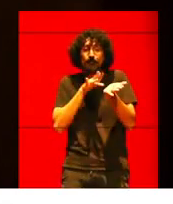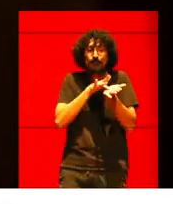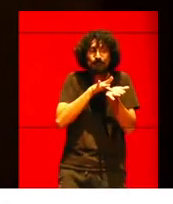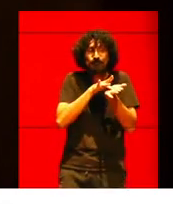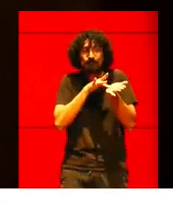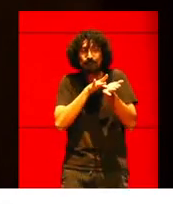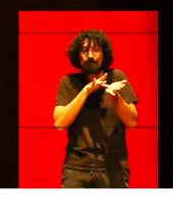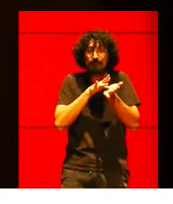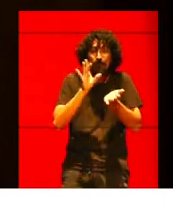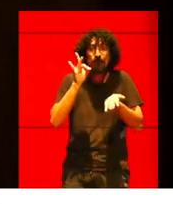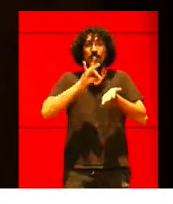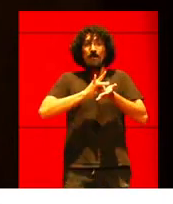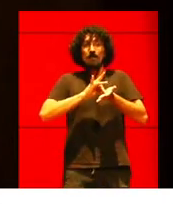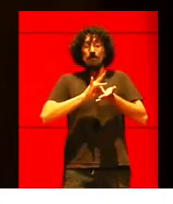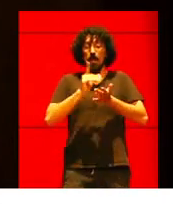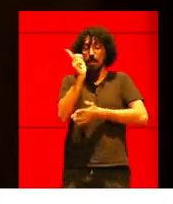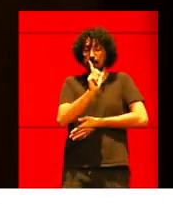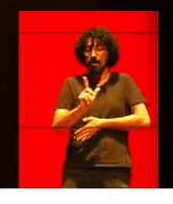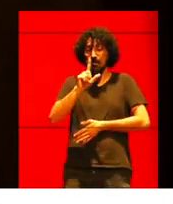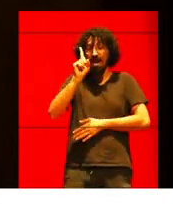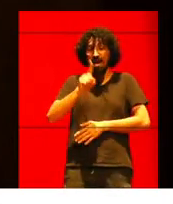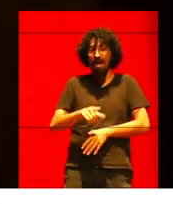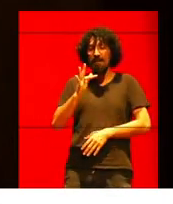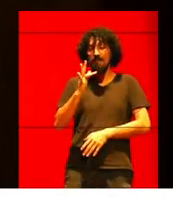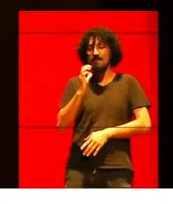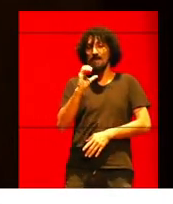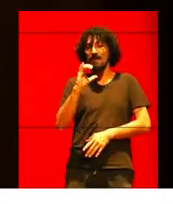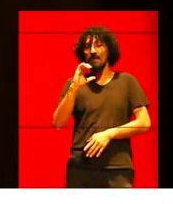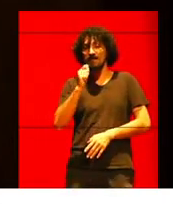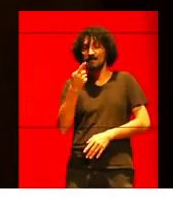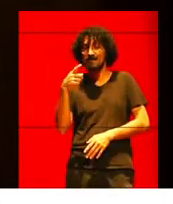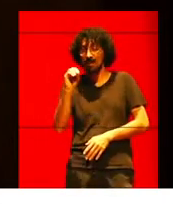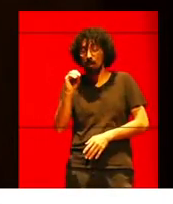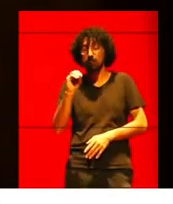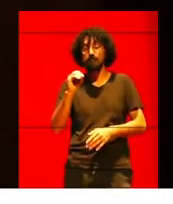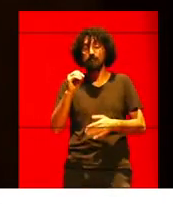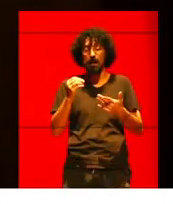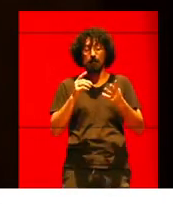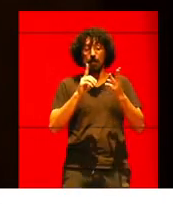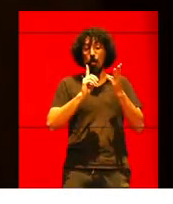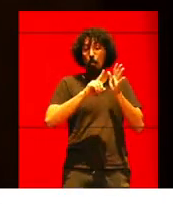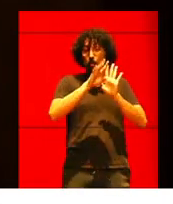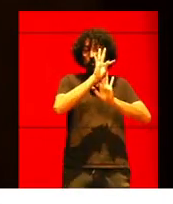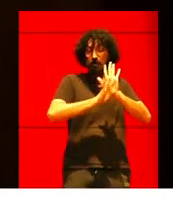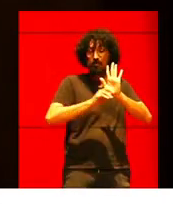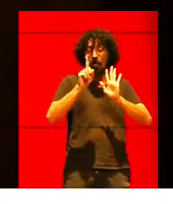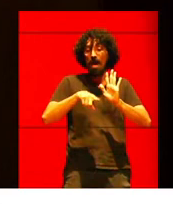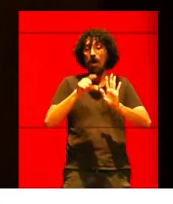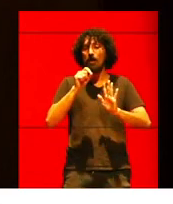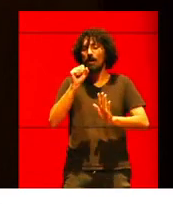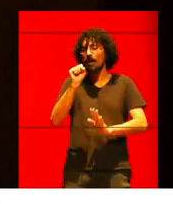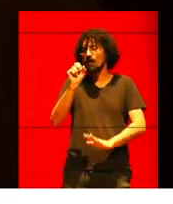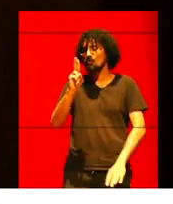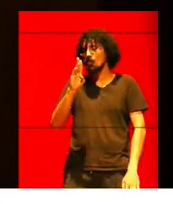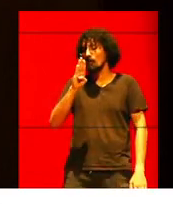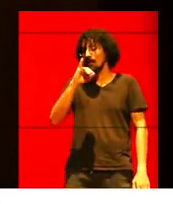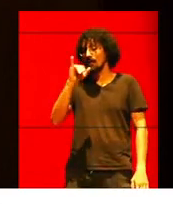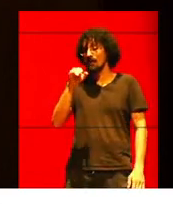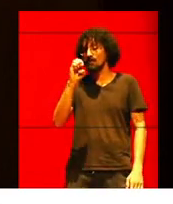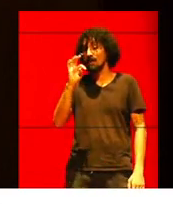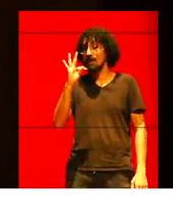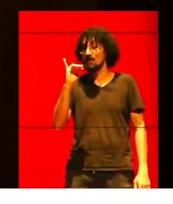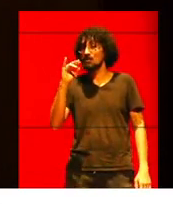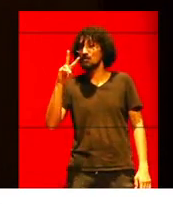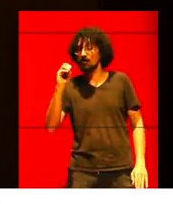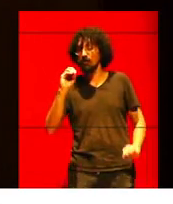é ficção, ok? E o texto, ele é subjetivo, aí eu gosto, porque existe o